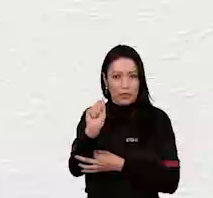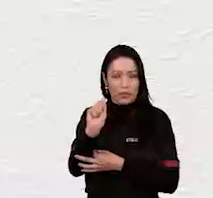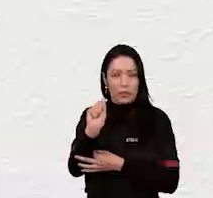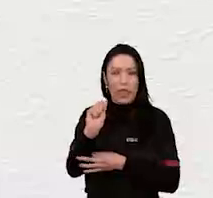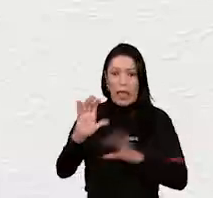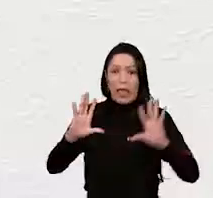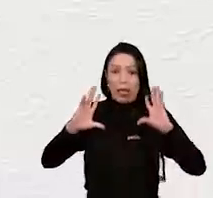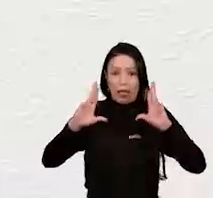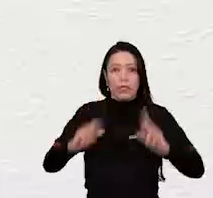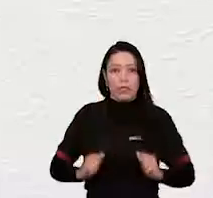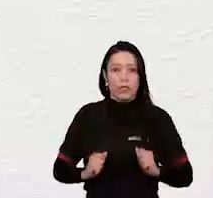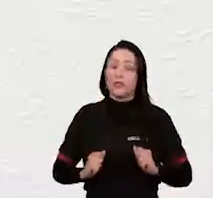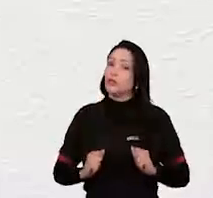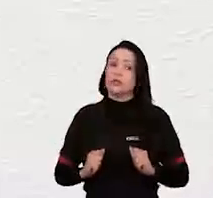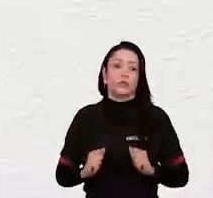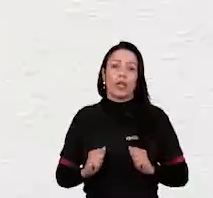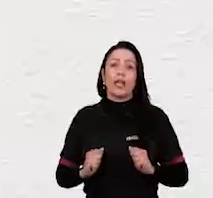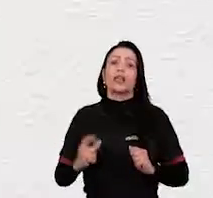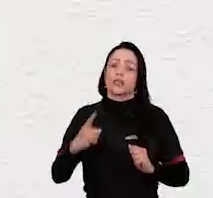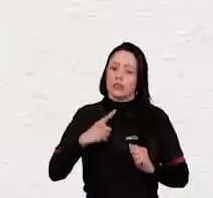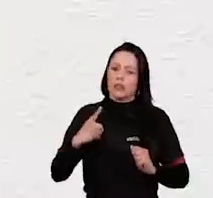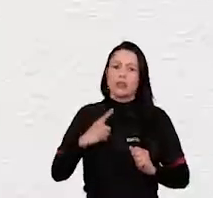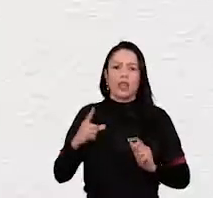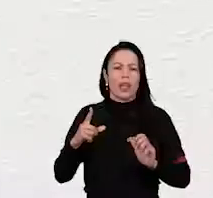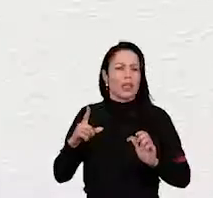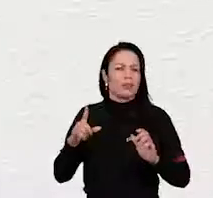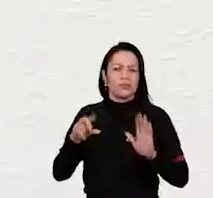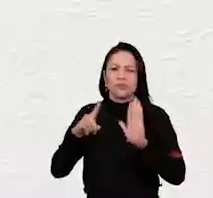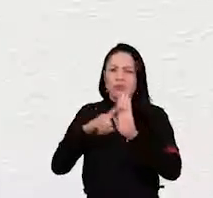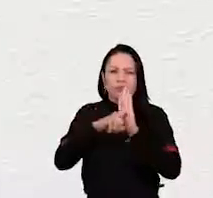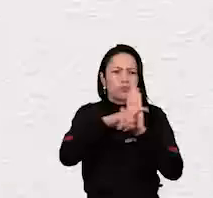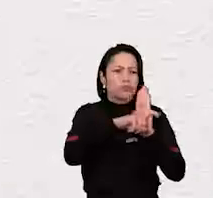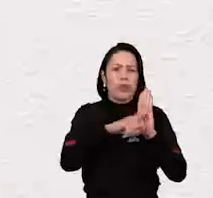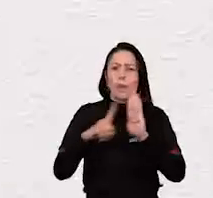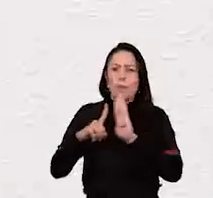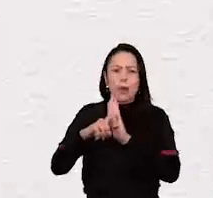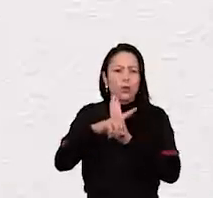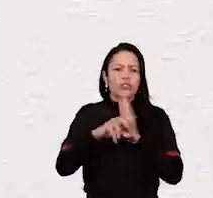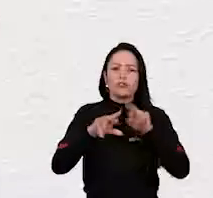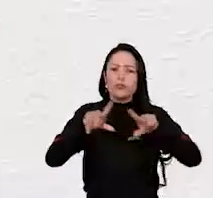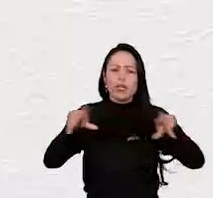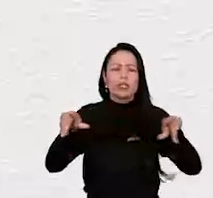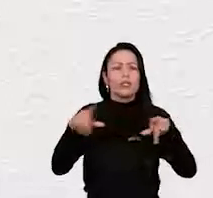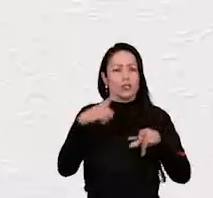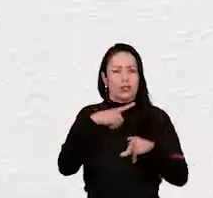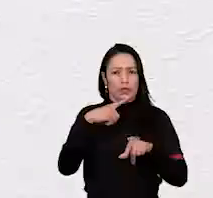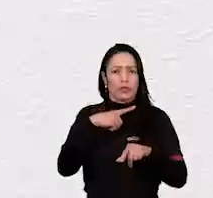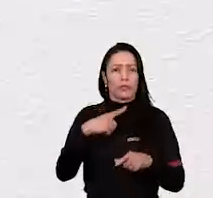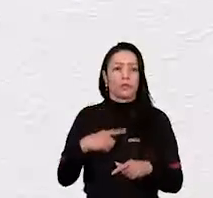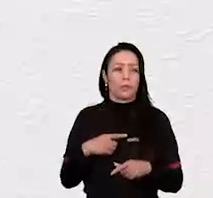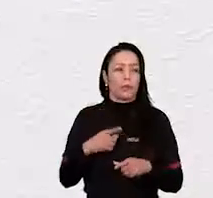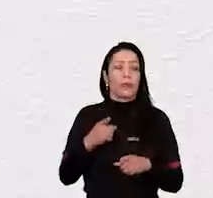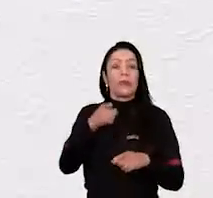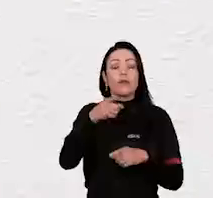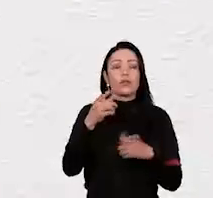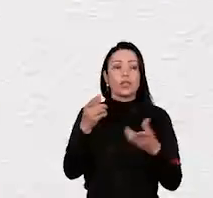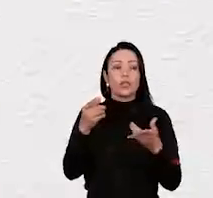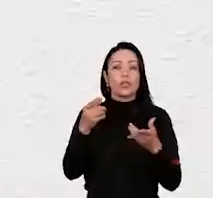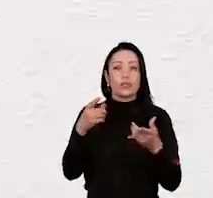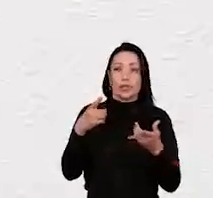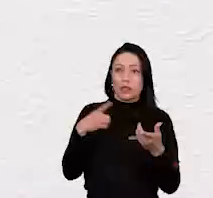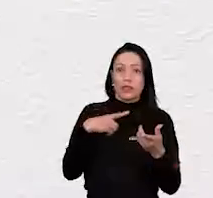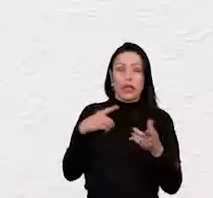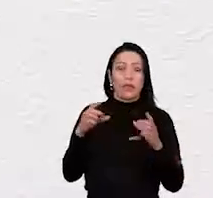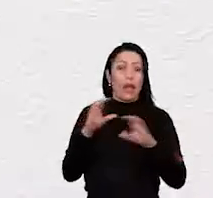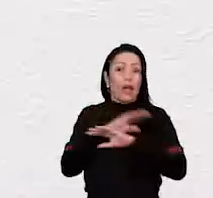estéreis. Então, vai ter bactéria de qualquer forma, não vai ser um fator prognóstico para tratamento, né, se você está zerando ou não